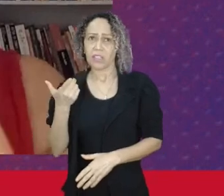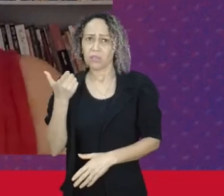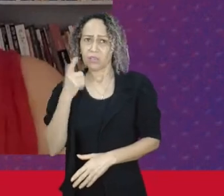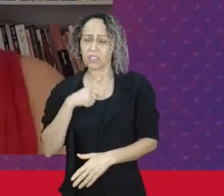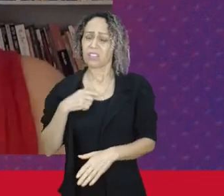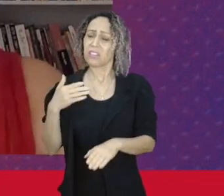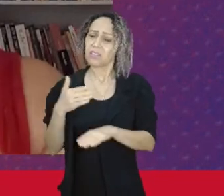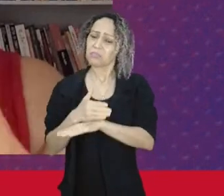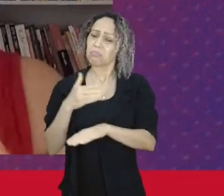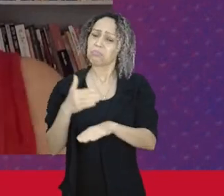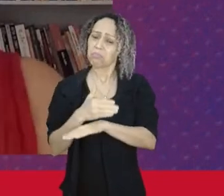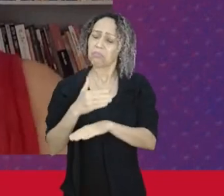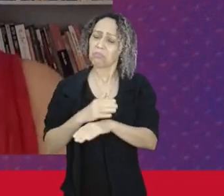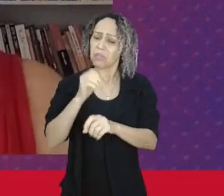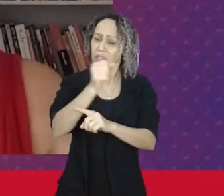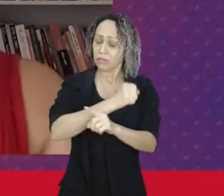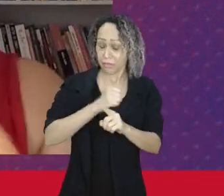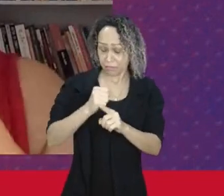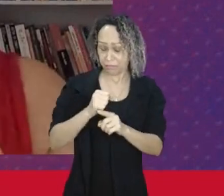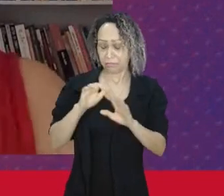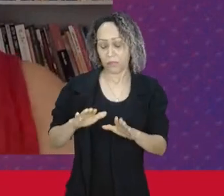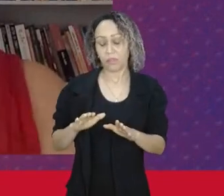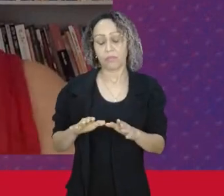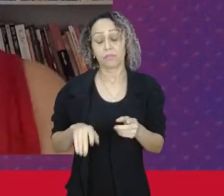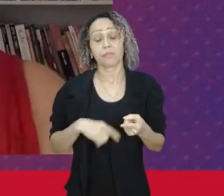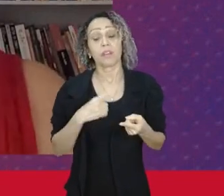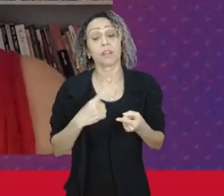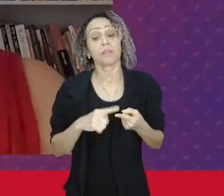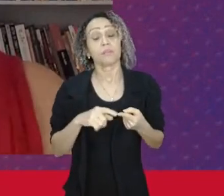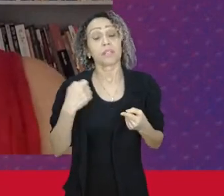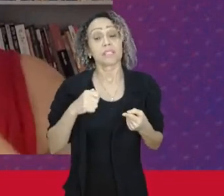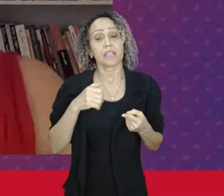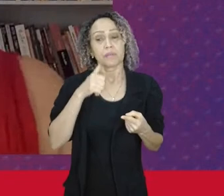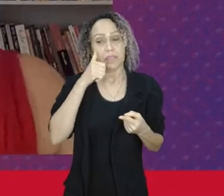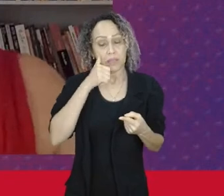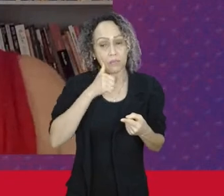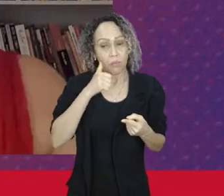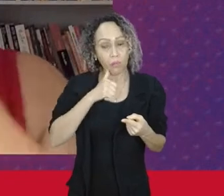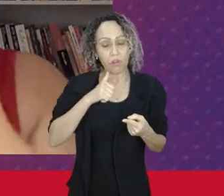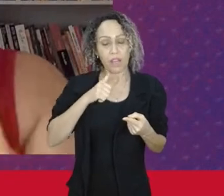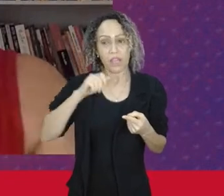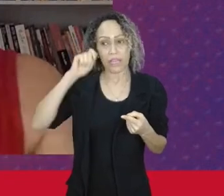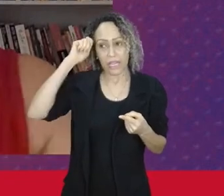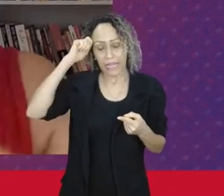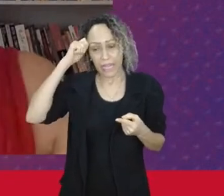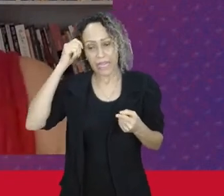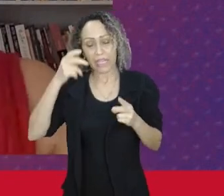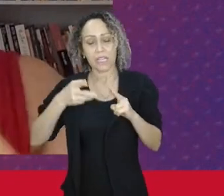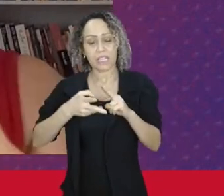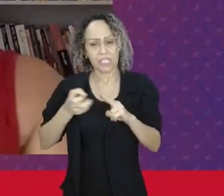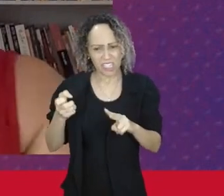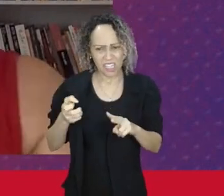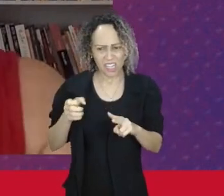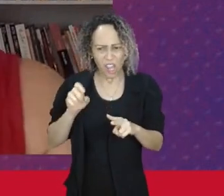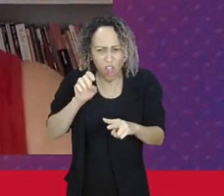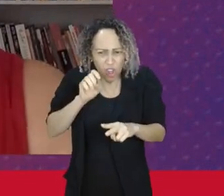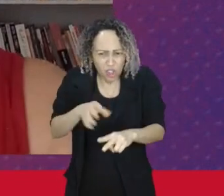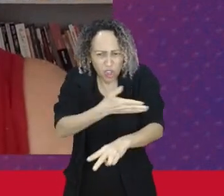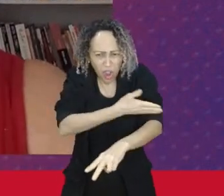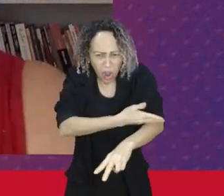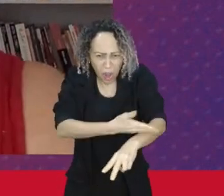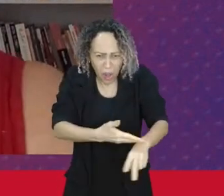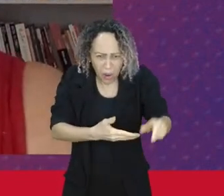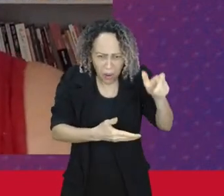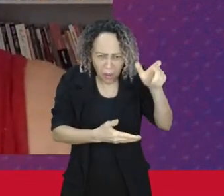brancas. Precisamos ter mulheres negras, mulheres indígenas, que cada um mostre e reflita sobre